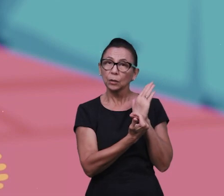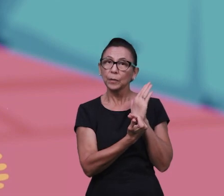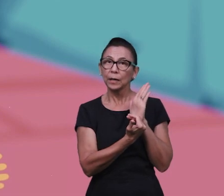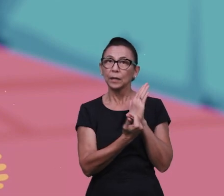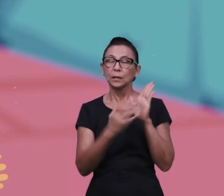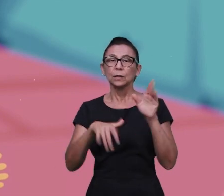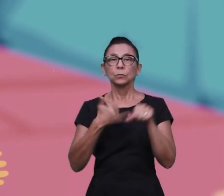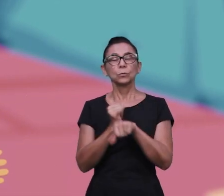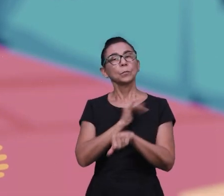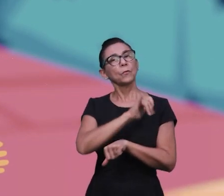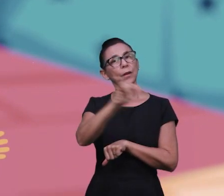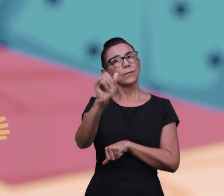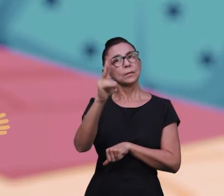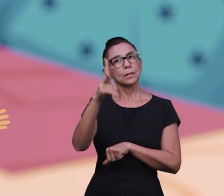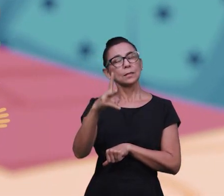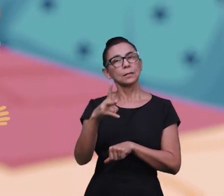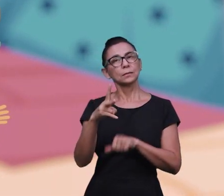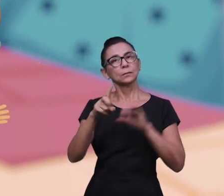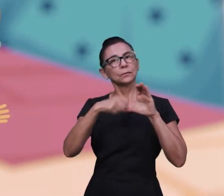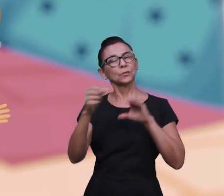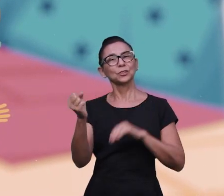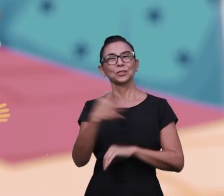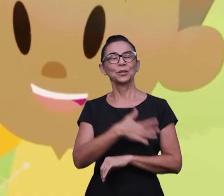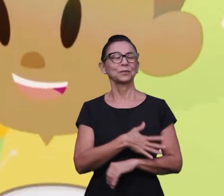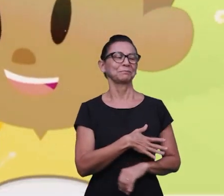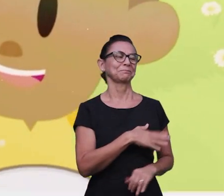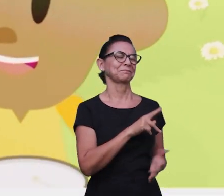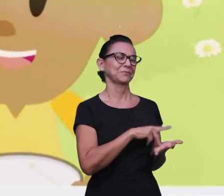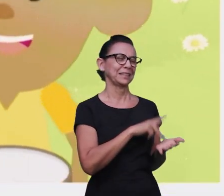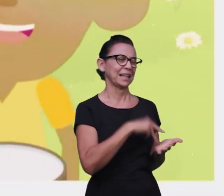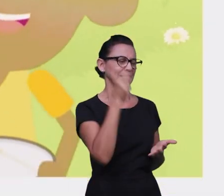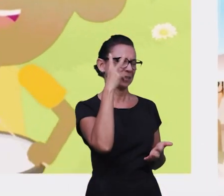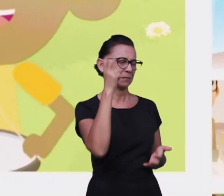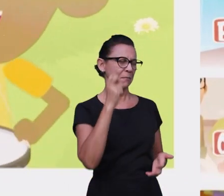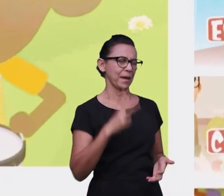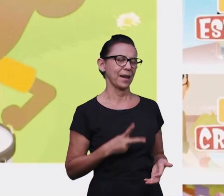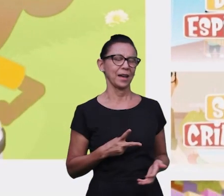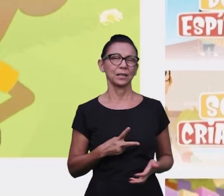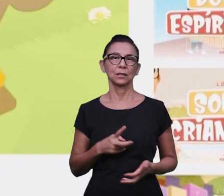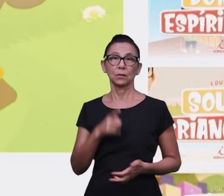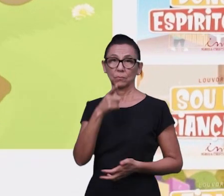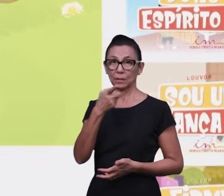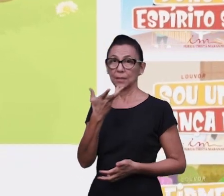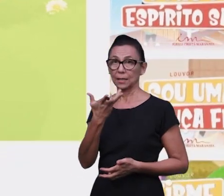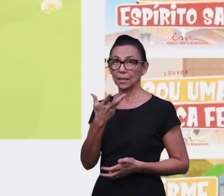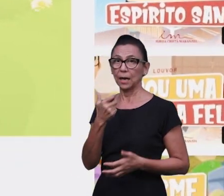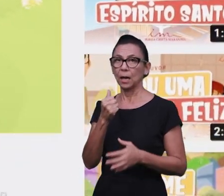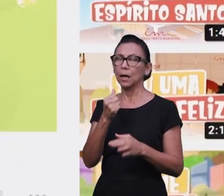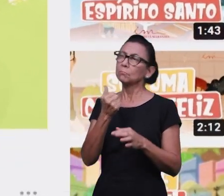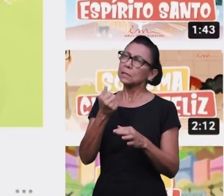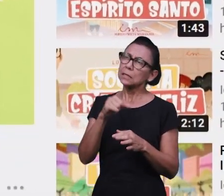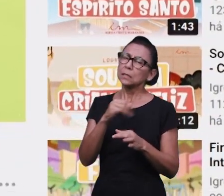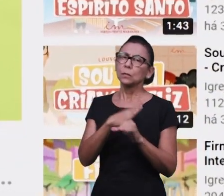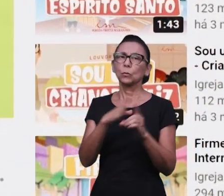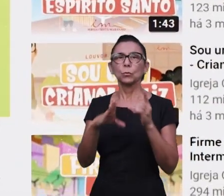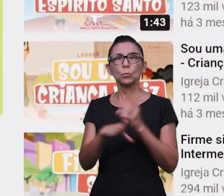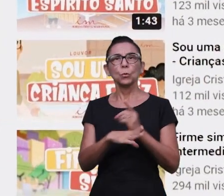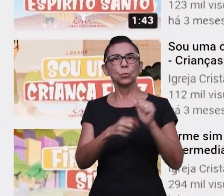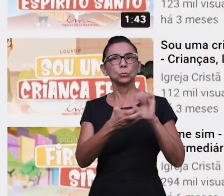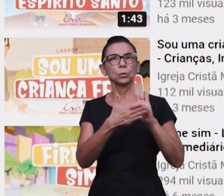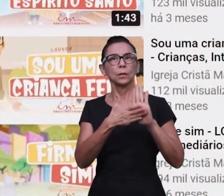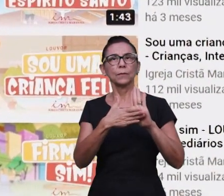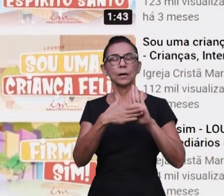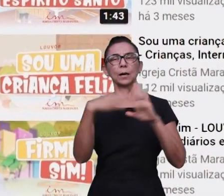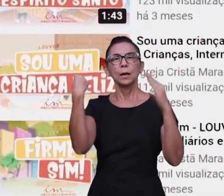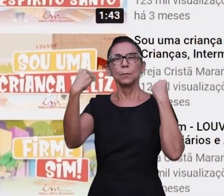você sempre que tiver um vídeo novo. É isso aí, Guguinha. E se você quiser enviar um culto ou um louvor para um familiar